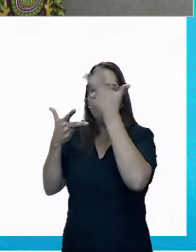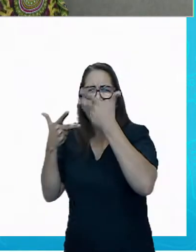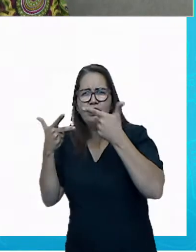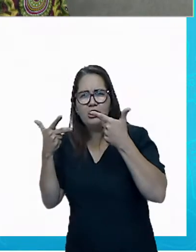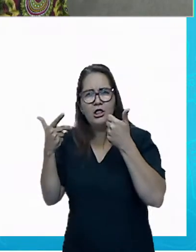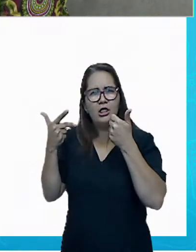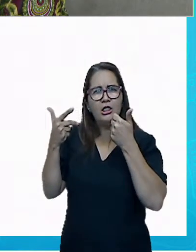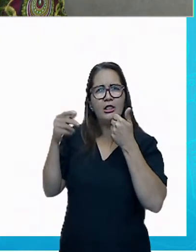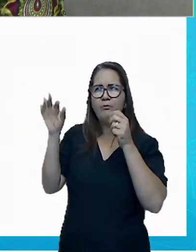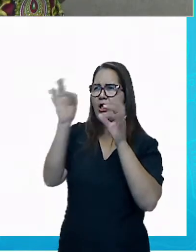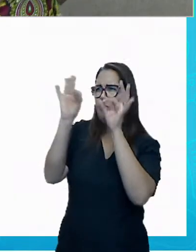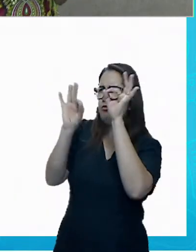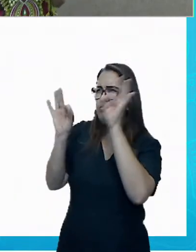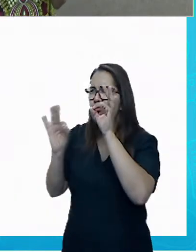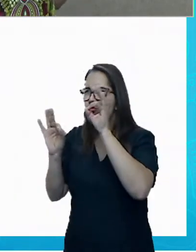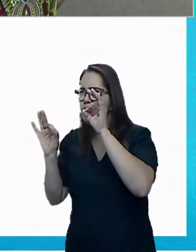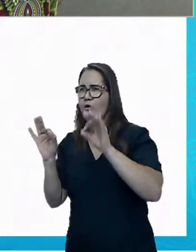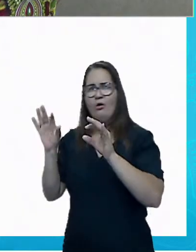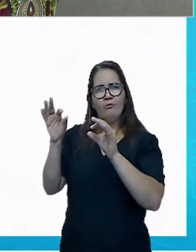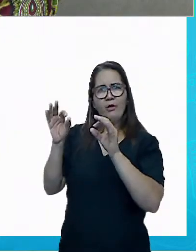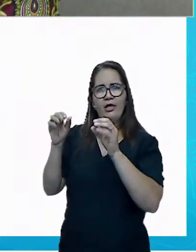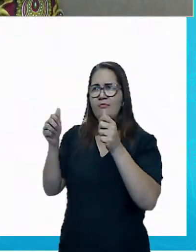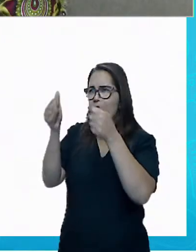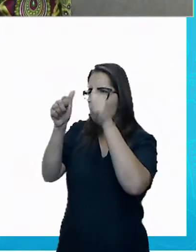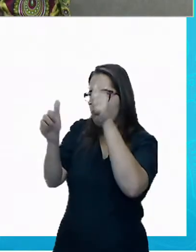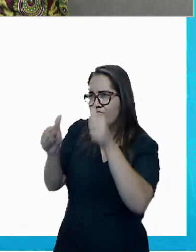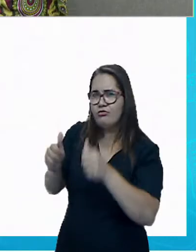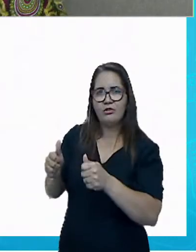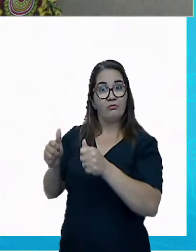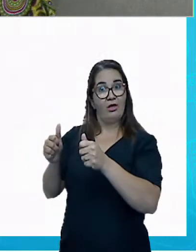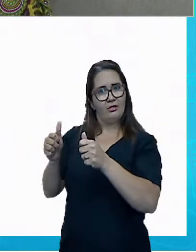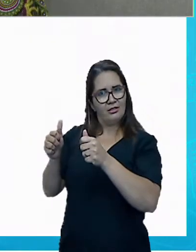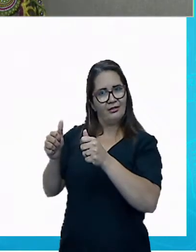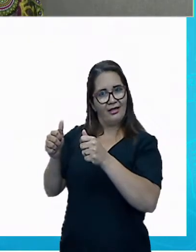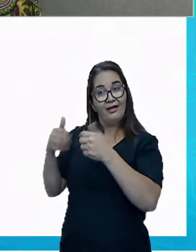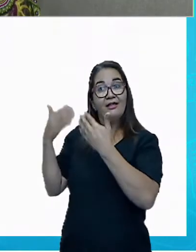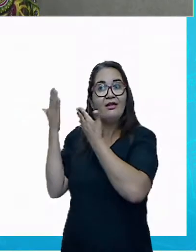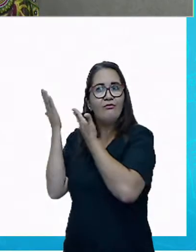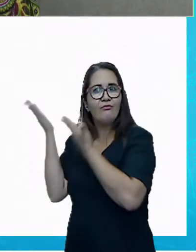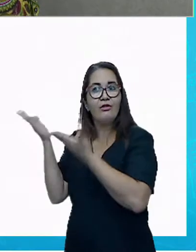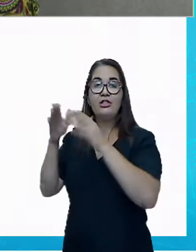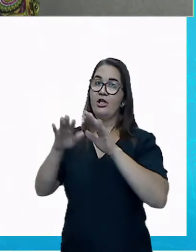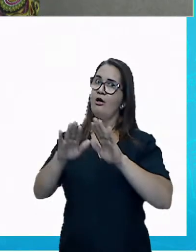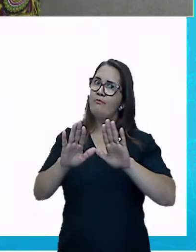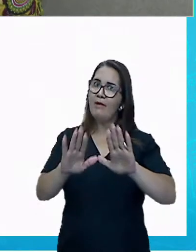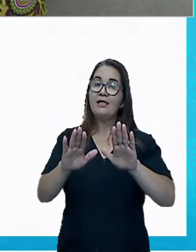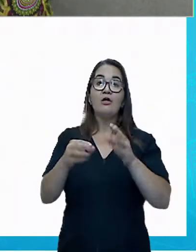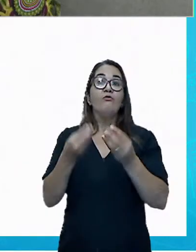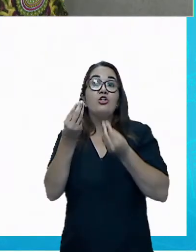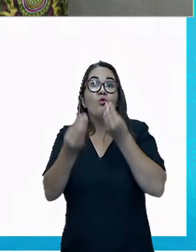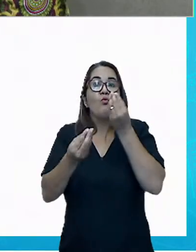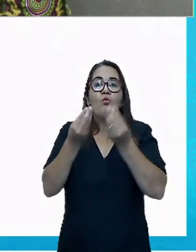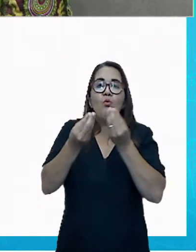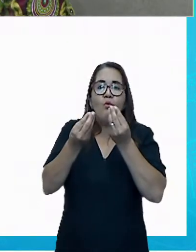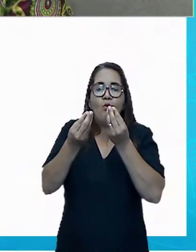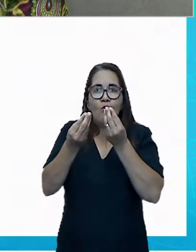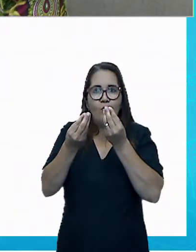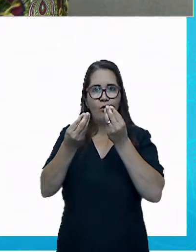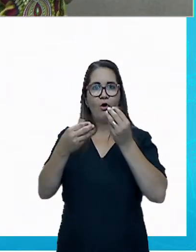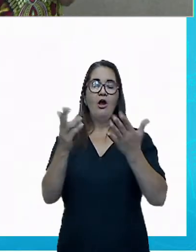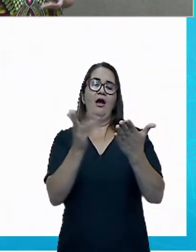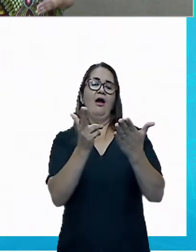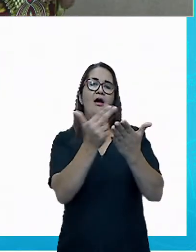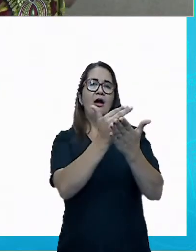acreditavam que não eram os Iorubás que fabricavam, e sim os gregos. Mas esta arte era